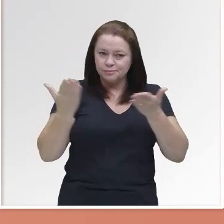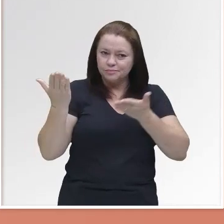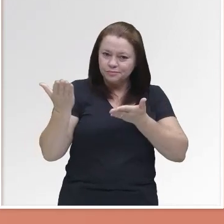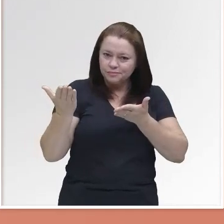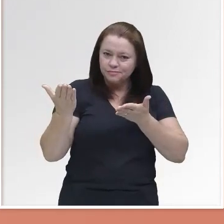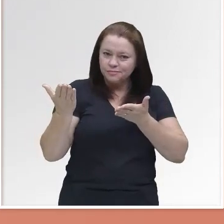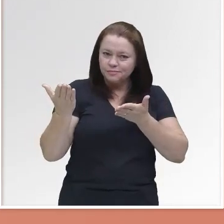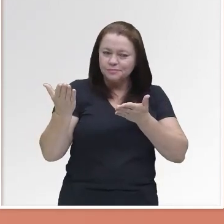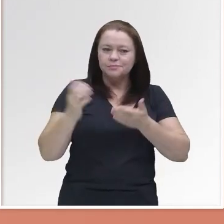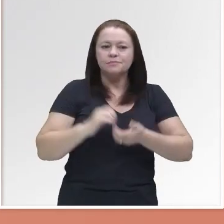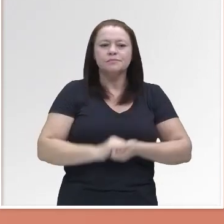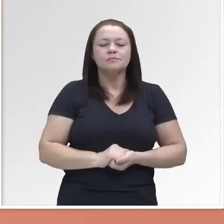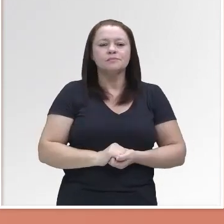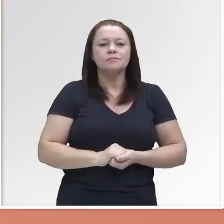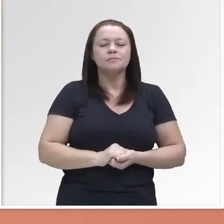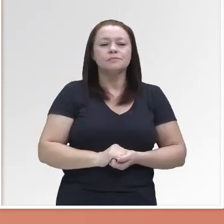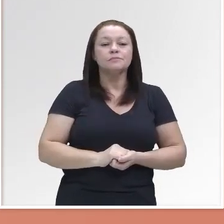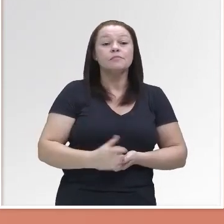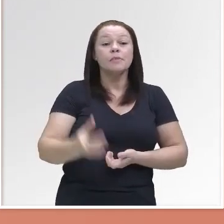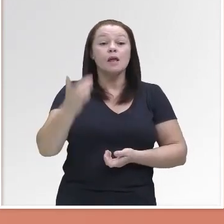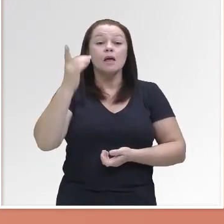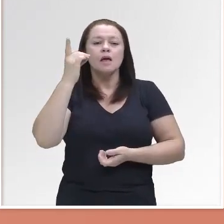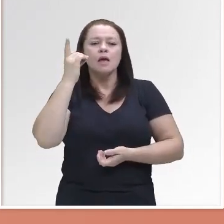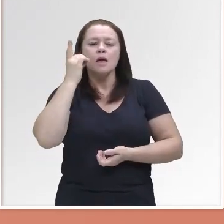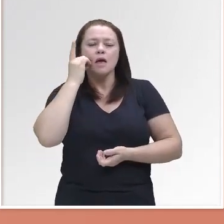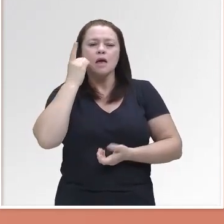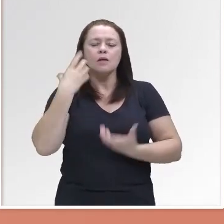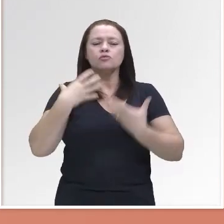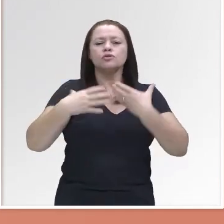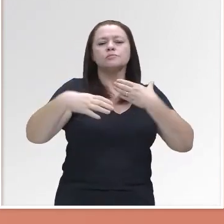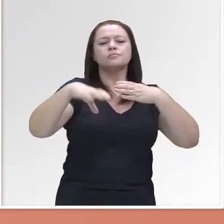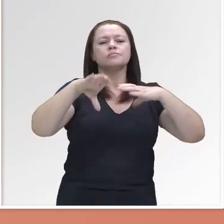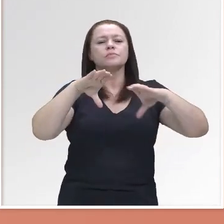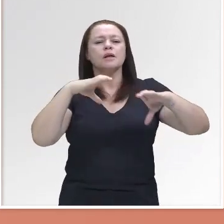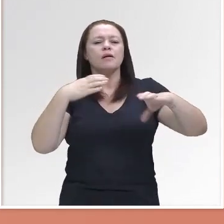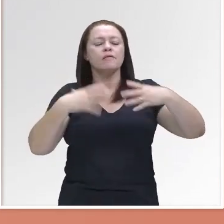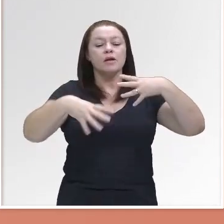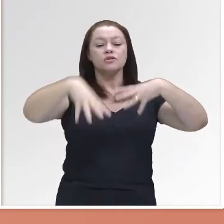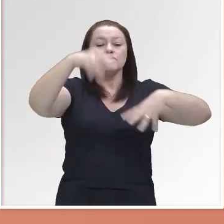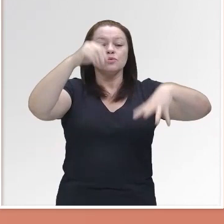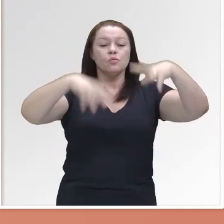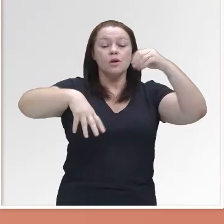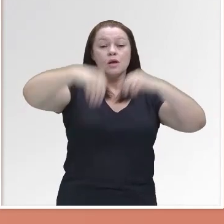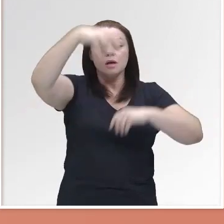Era o dia do concerto no reino do rei Tritão,